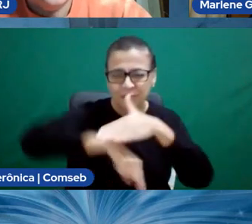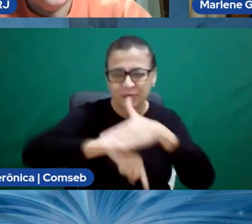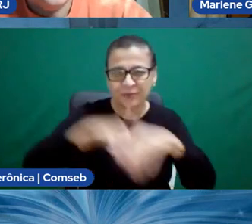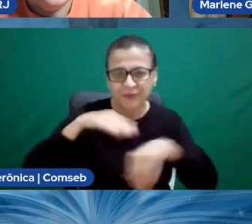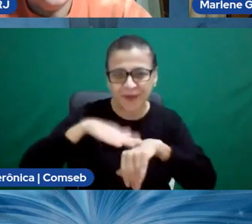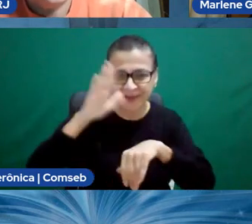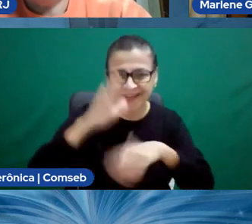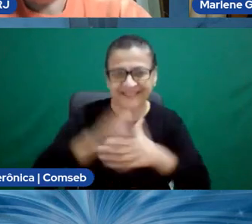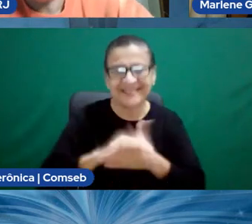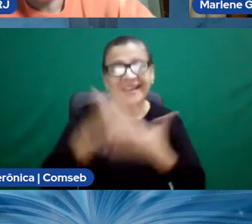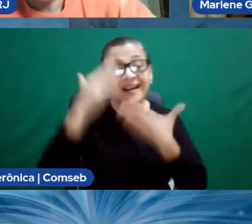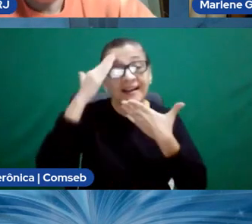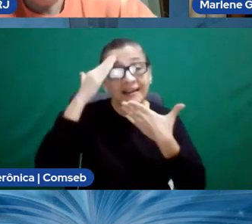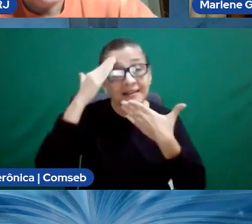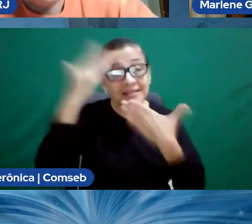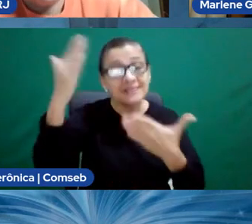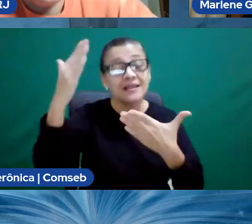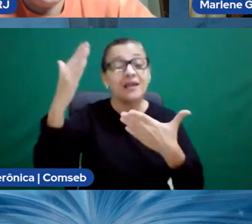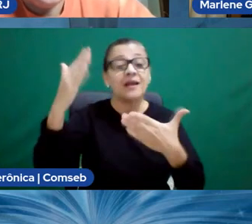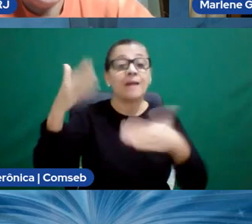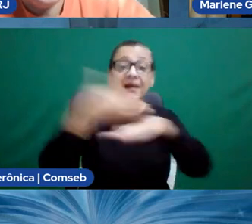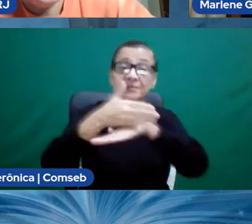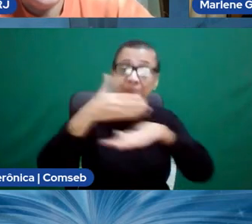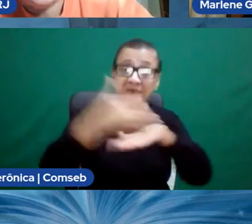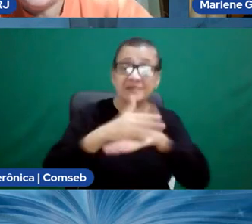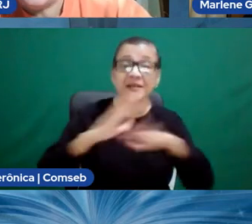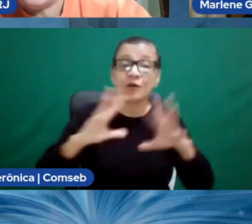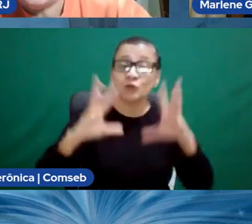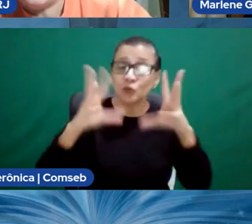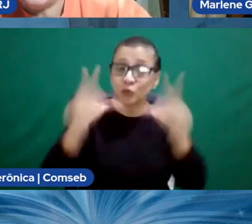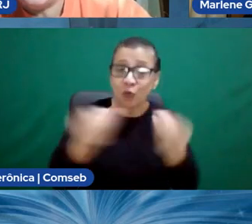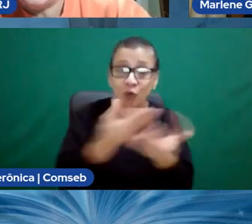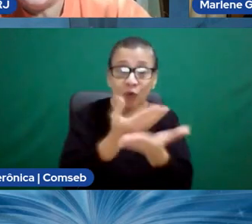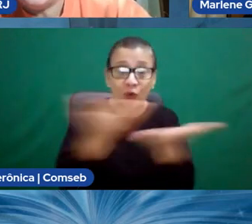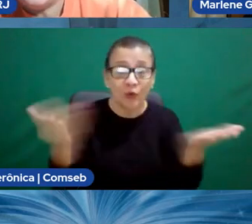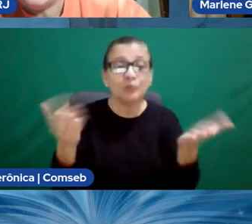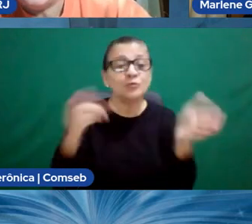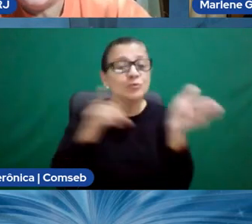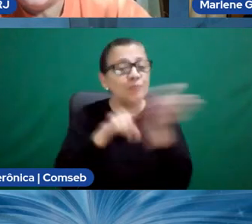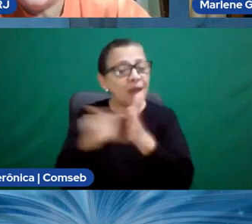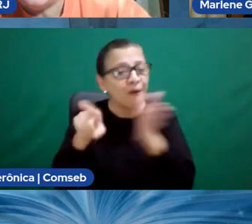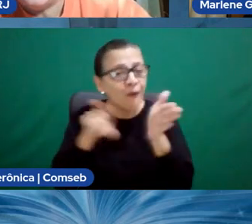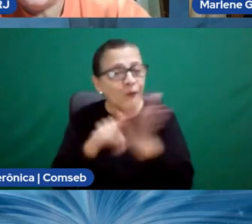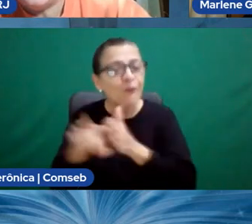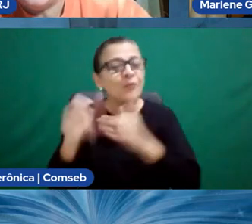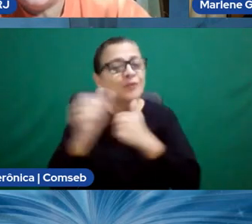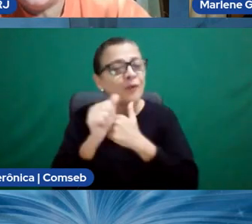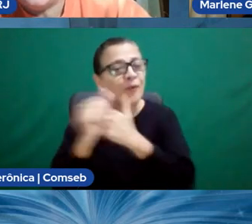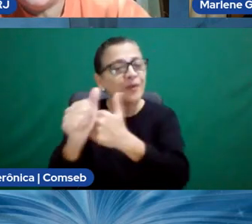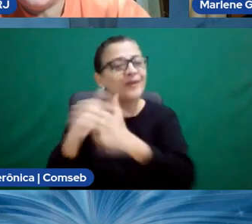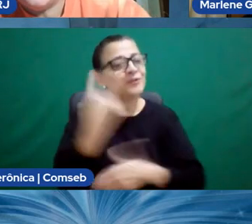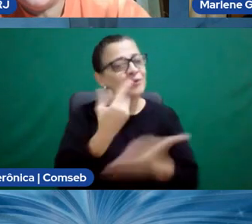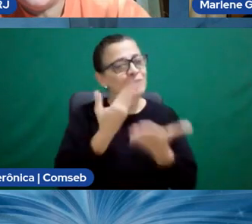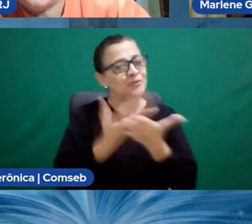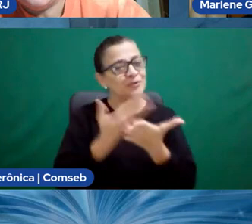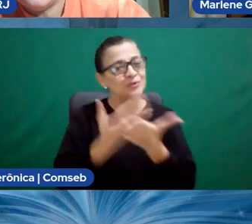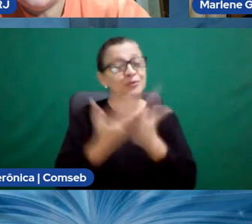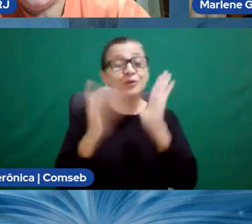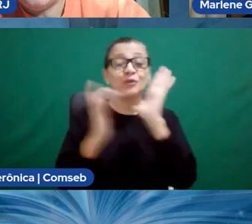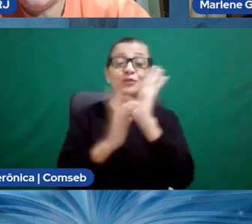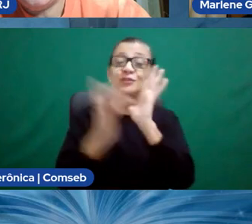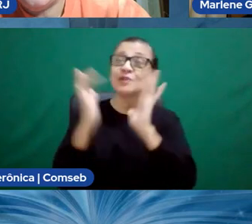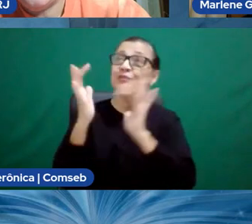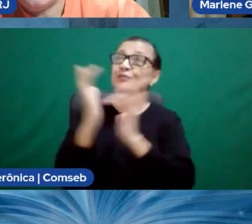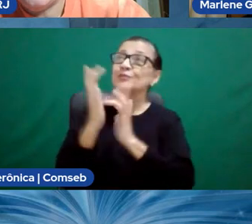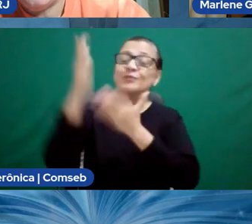nosso agradecimento à participação de você, que fez as perguntas, que está nos acompanhando aí no nosso estudo, e que Jesus, o Divino Mestre,